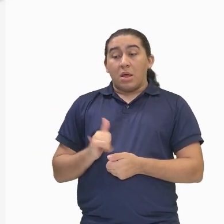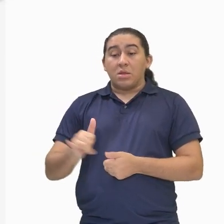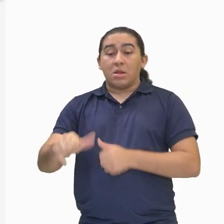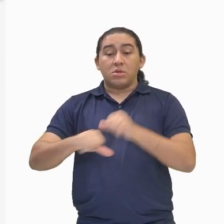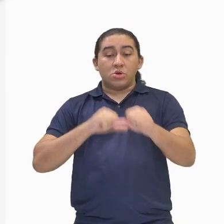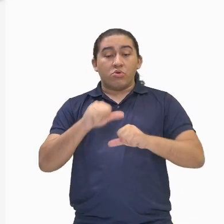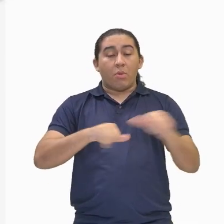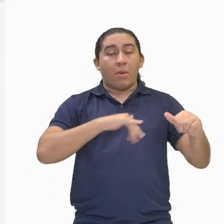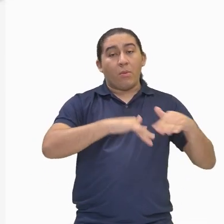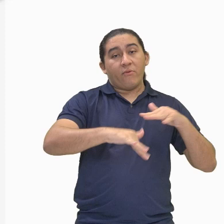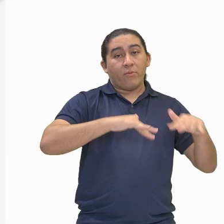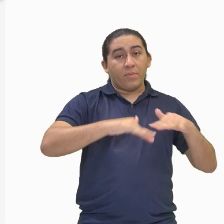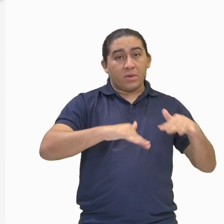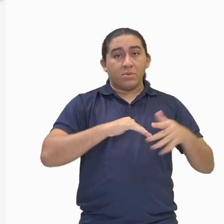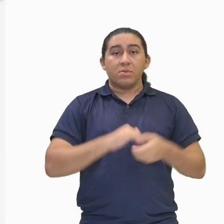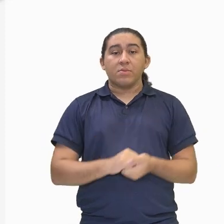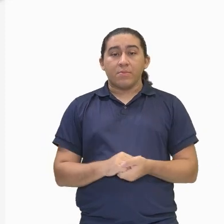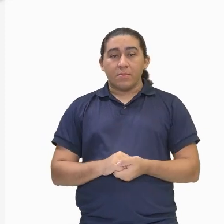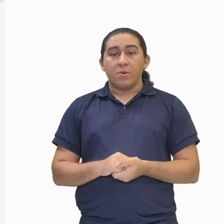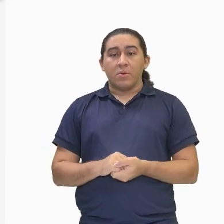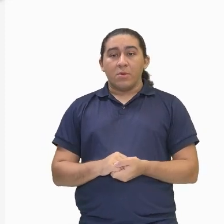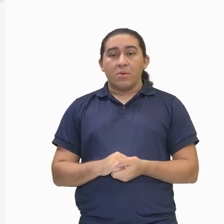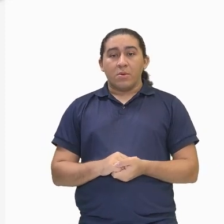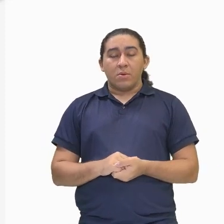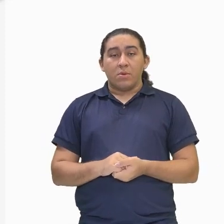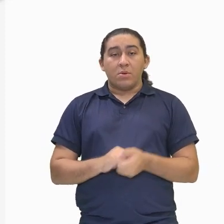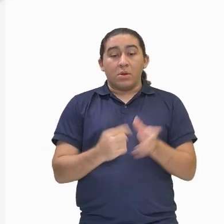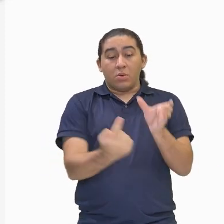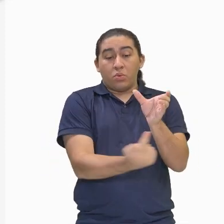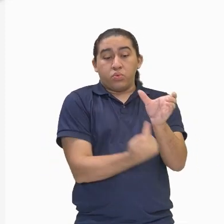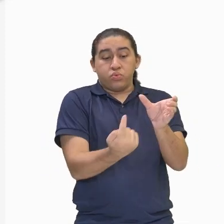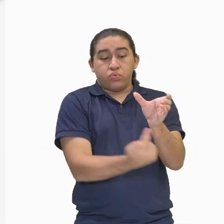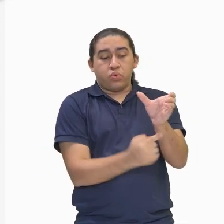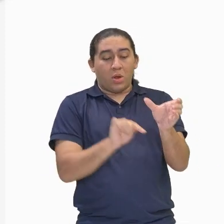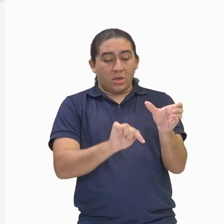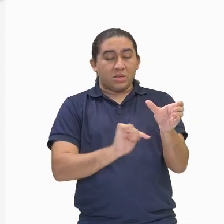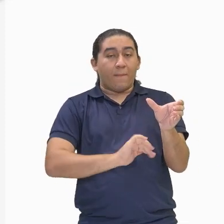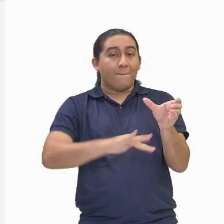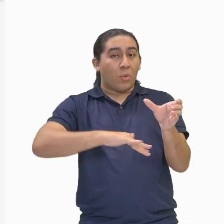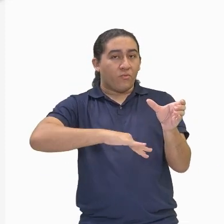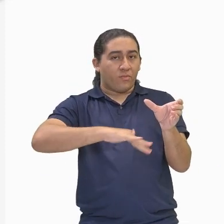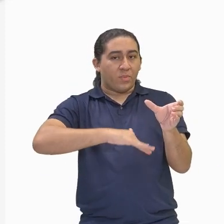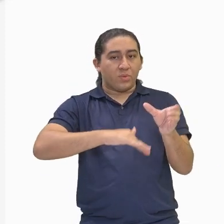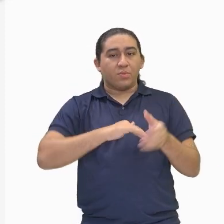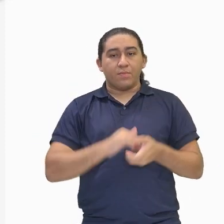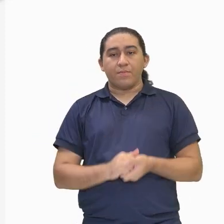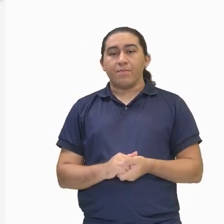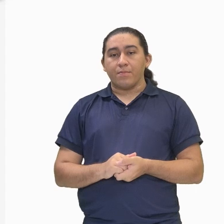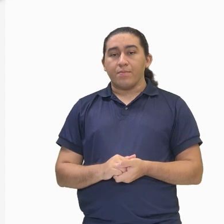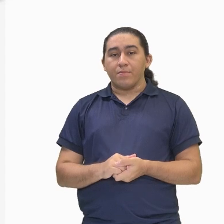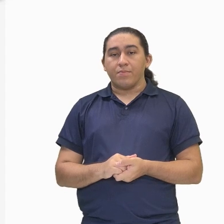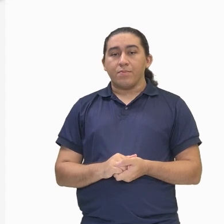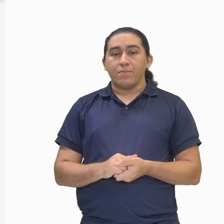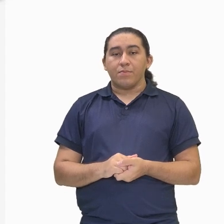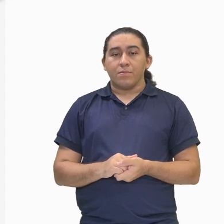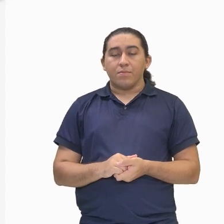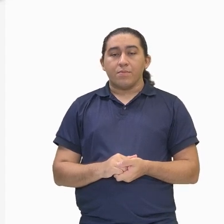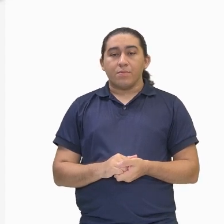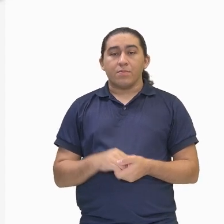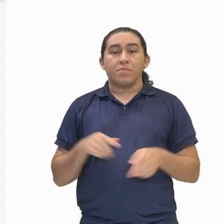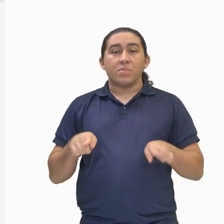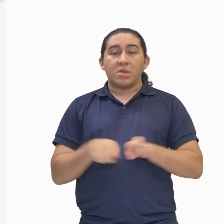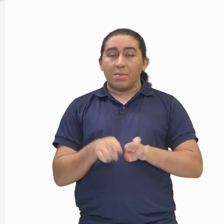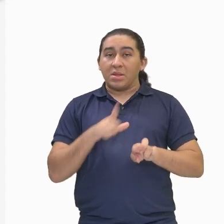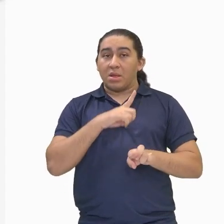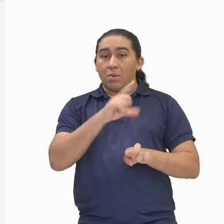suas pás e cortar e misturar os alimentos que você coloca nesse tipo de aparelho eletrodoméstico. E temos ali